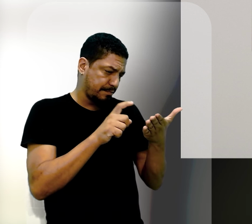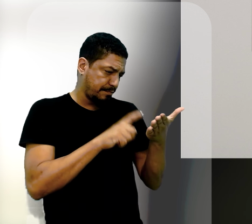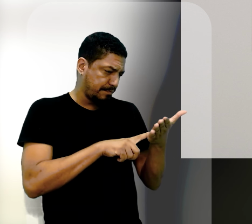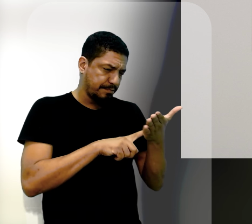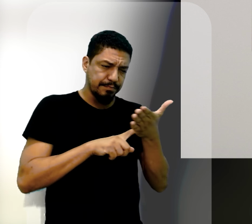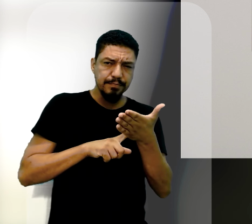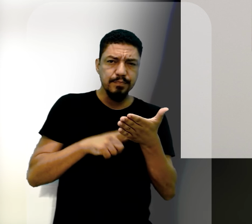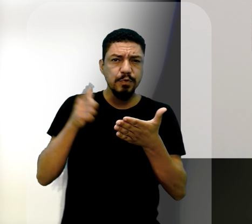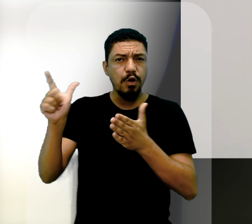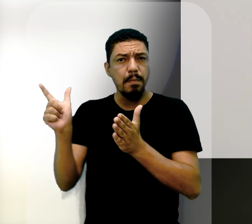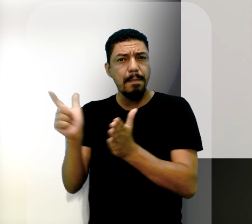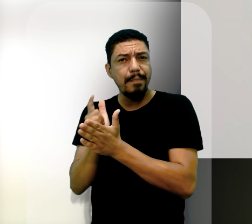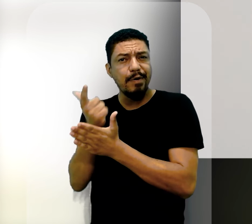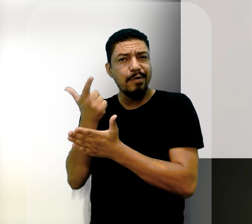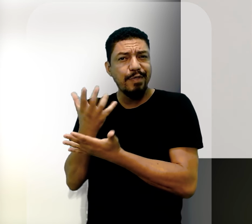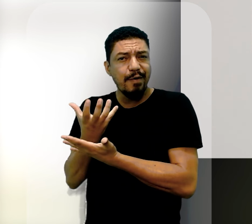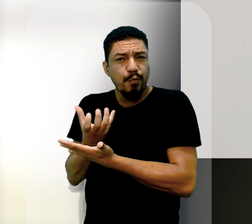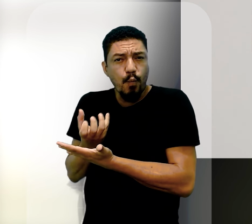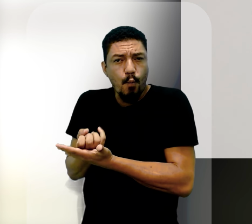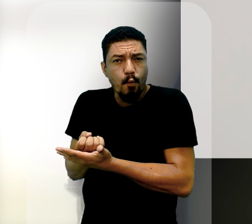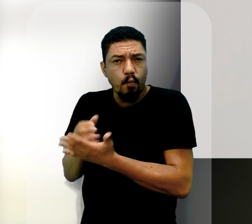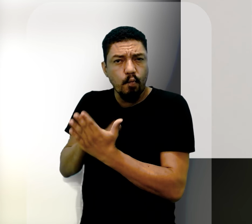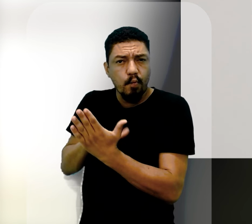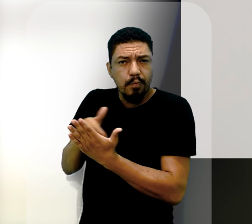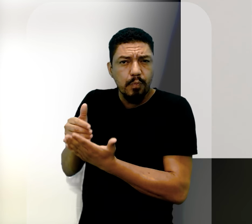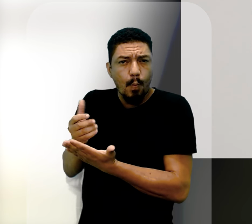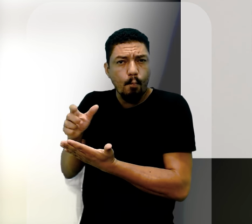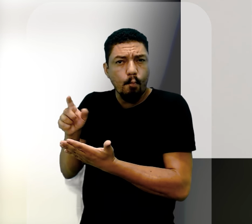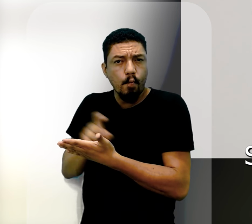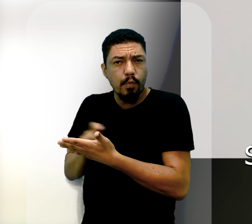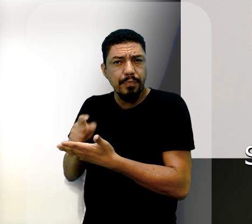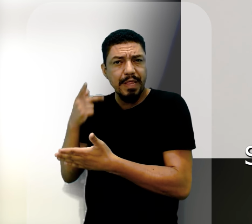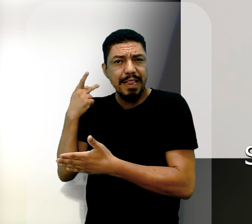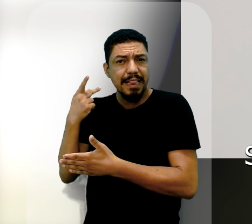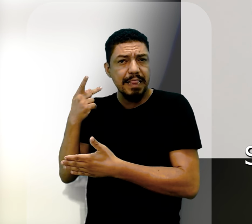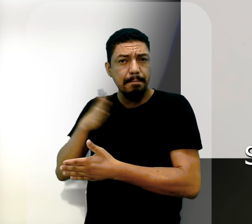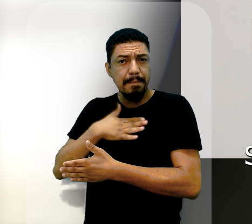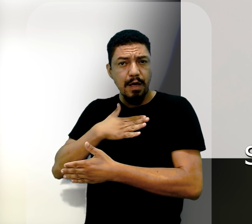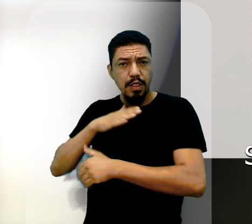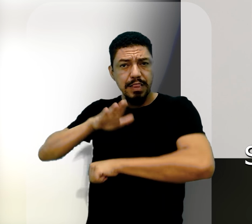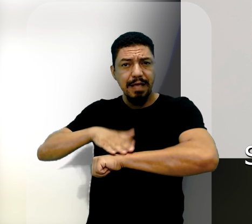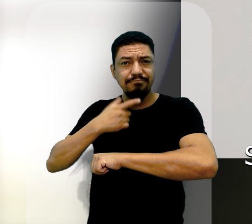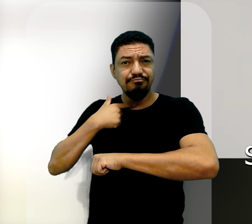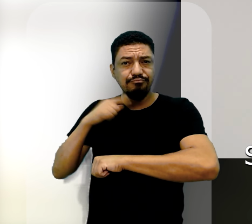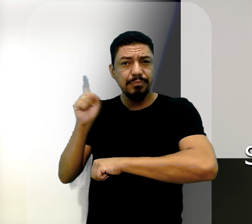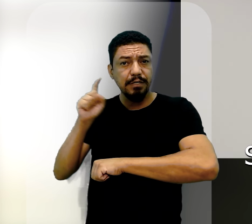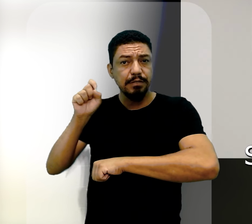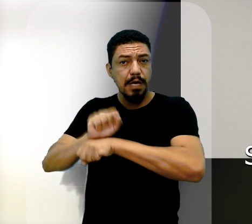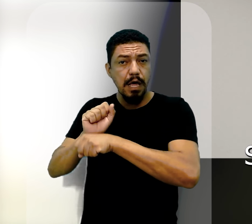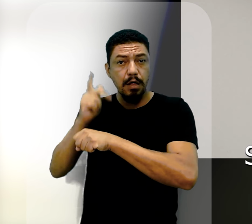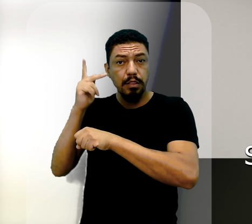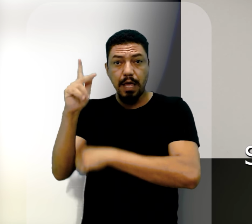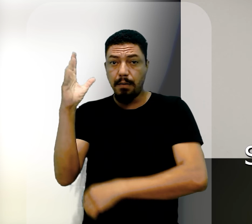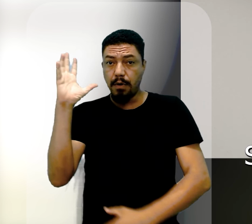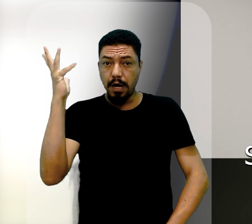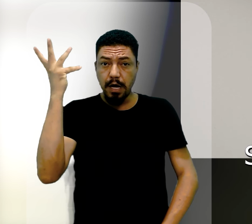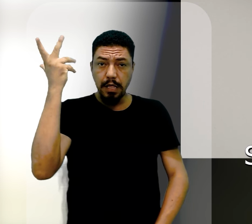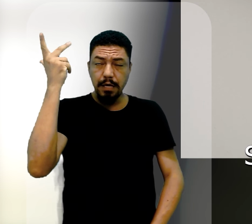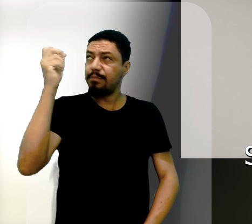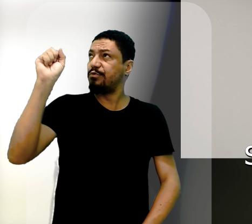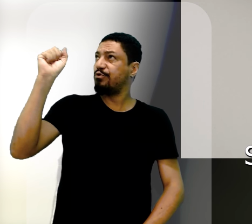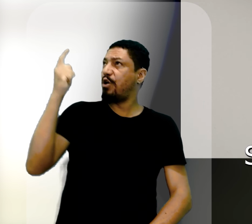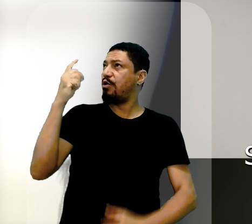impermeável que não absorve a tinta naquele tempo que eu quero, e sim o tempo se está sol ou chuva no ambiente, né, mais úmido